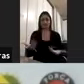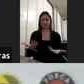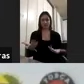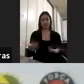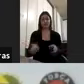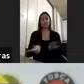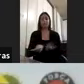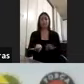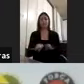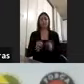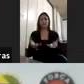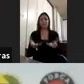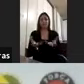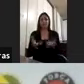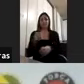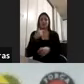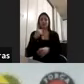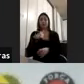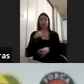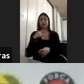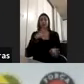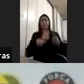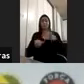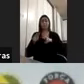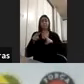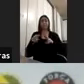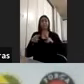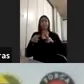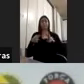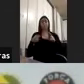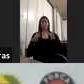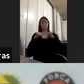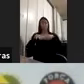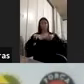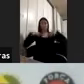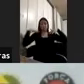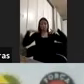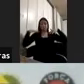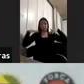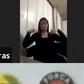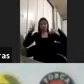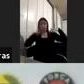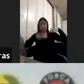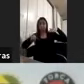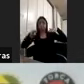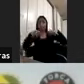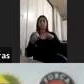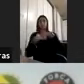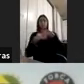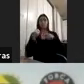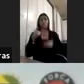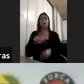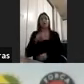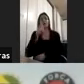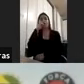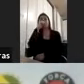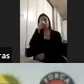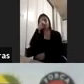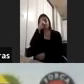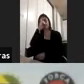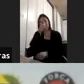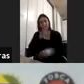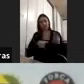vou te dar uma visão aqui, uma perspectiva daqui. É difícil daquele trabalhador da Renault ser enganado, viu? É